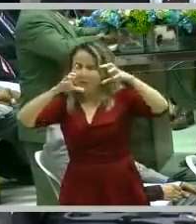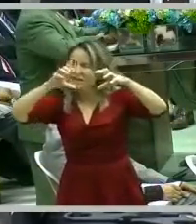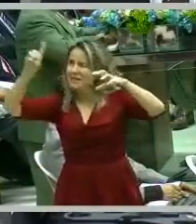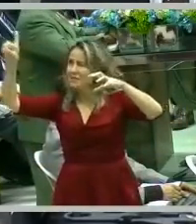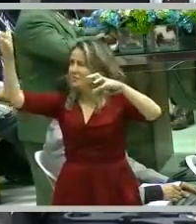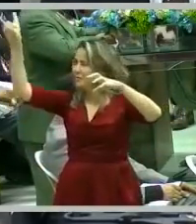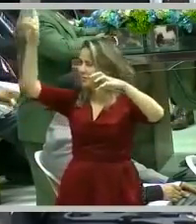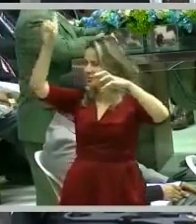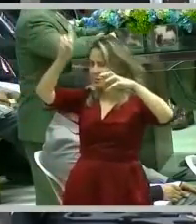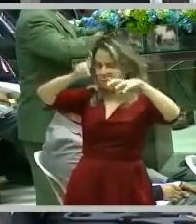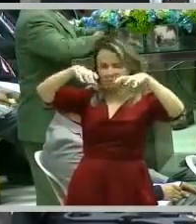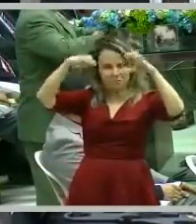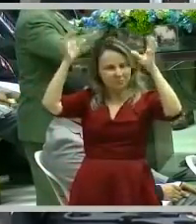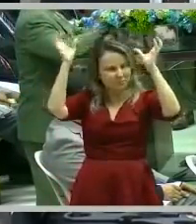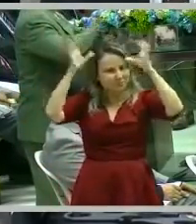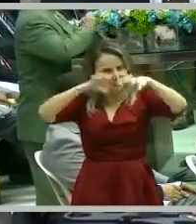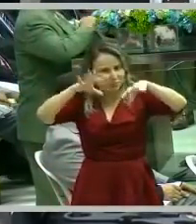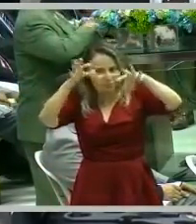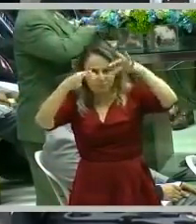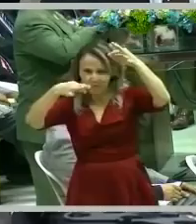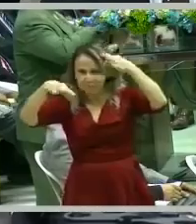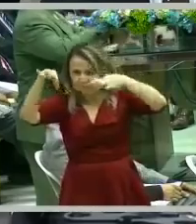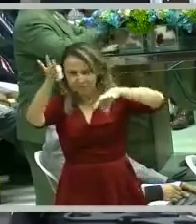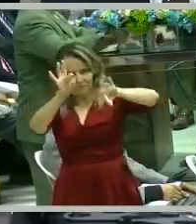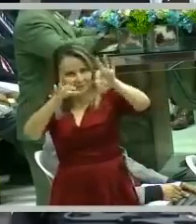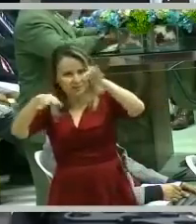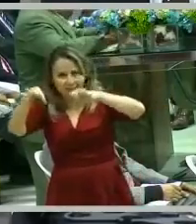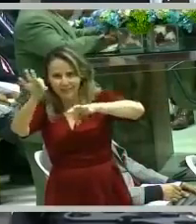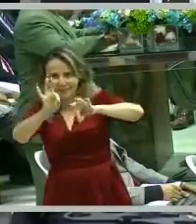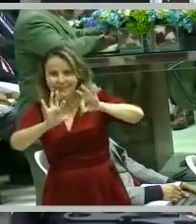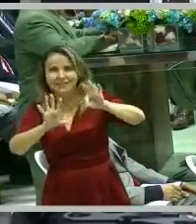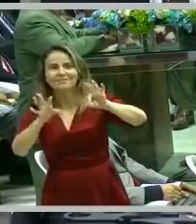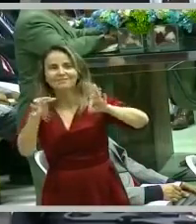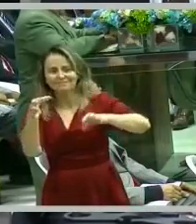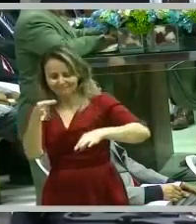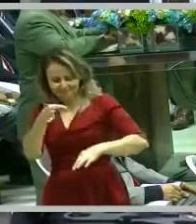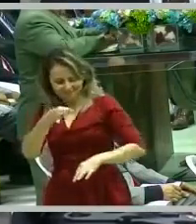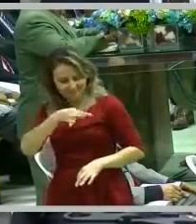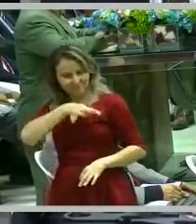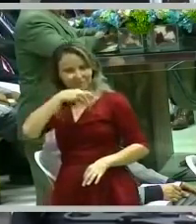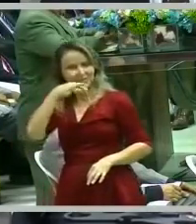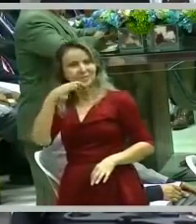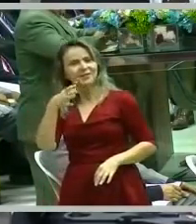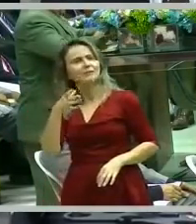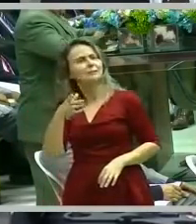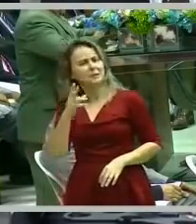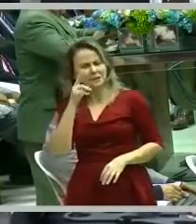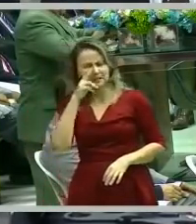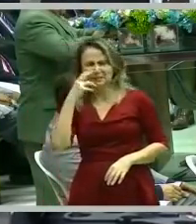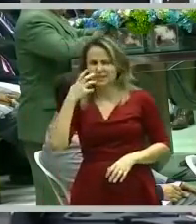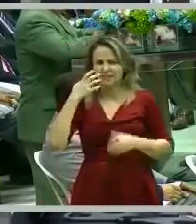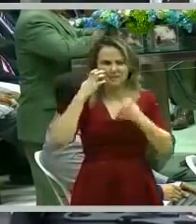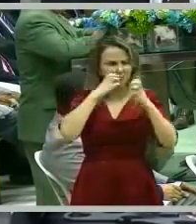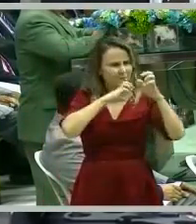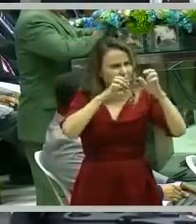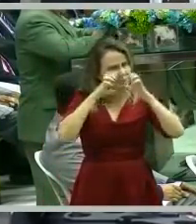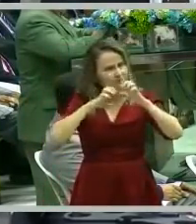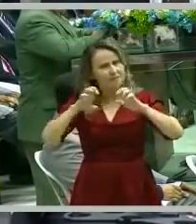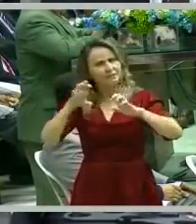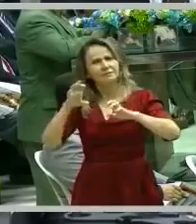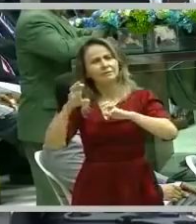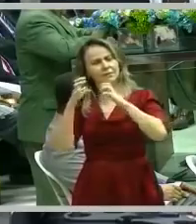irmão, vai haver uma agonia nos corações. Crente vai evangelizar, crente vai ganhar